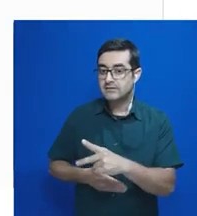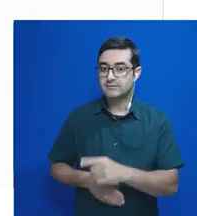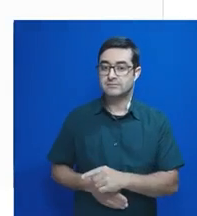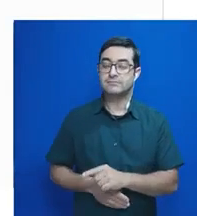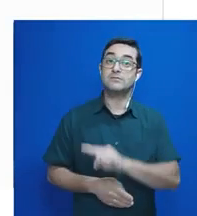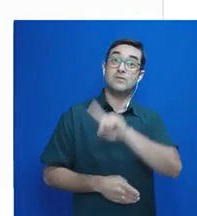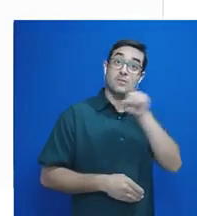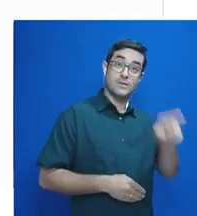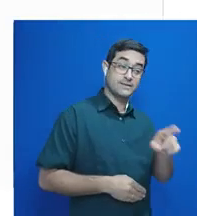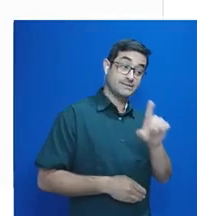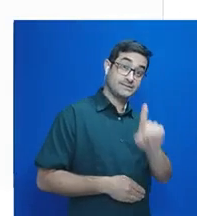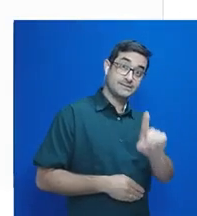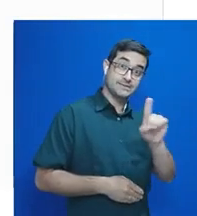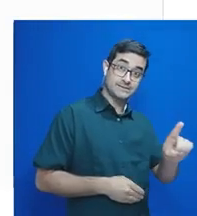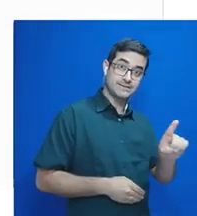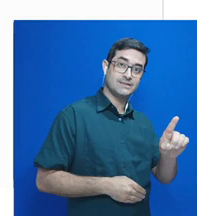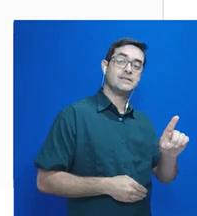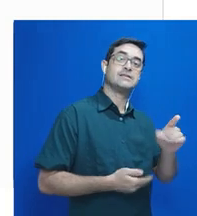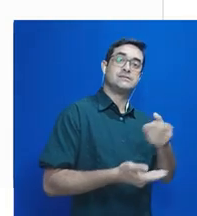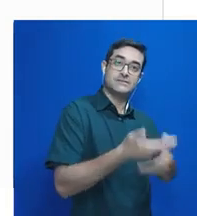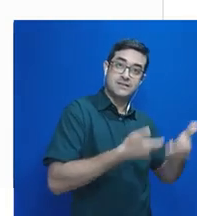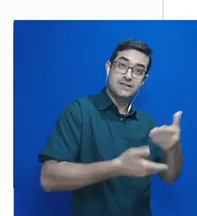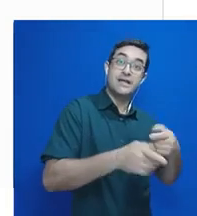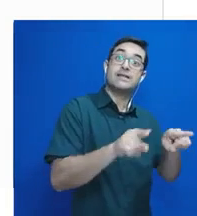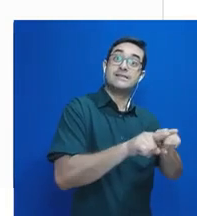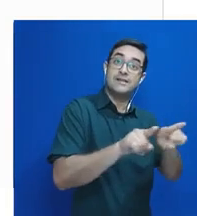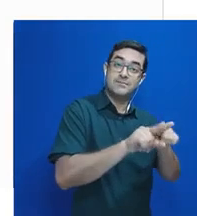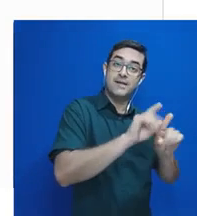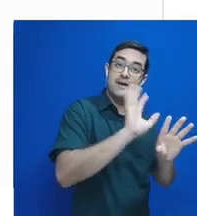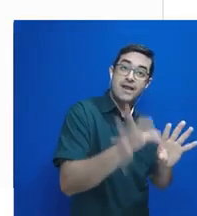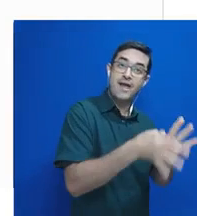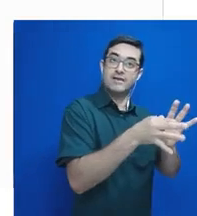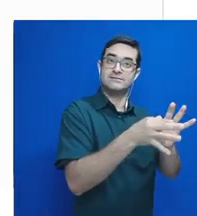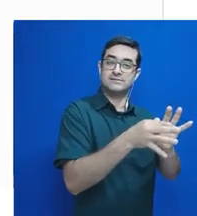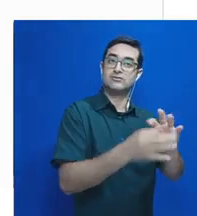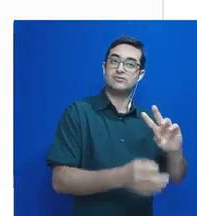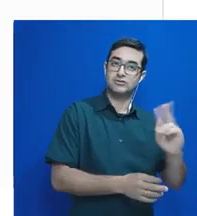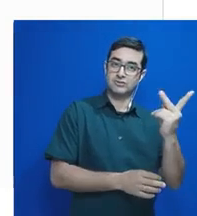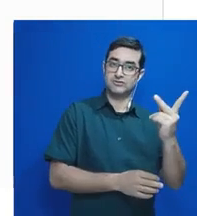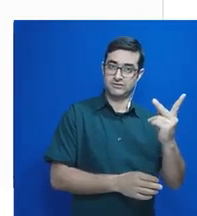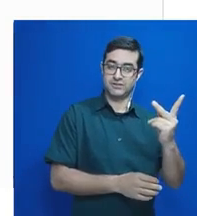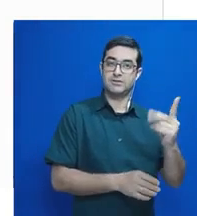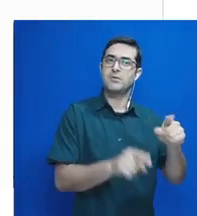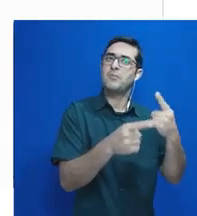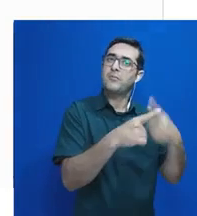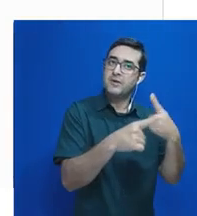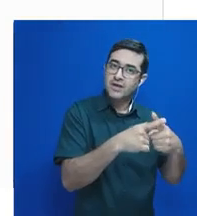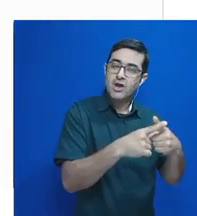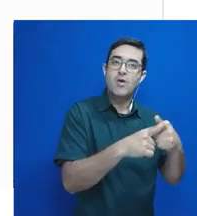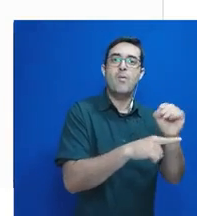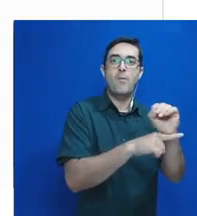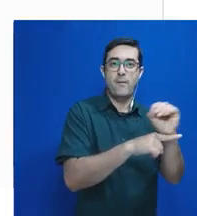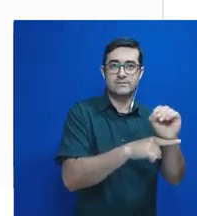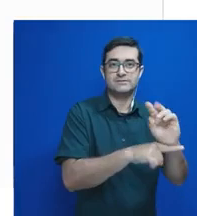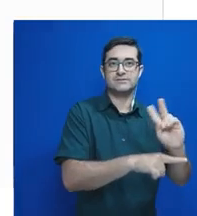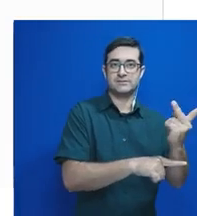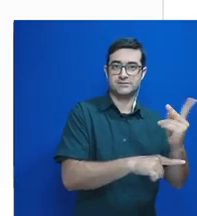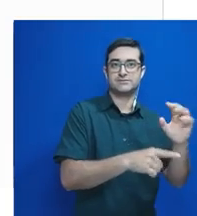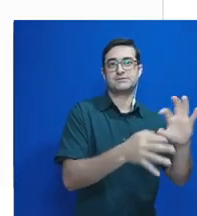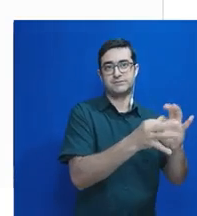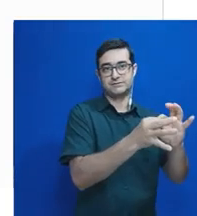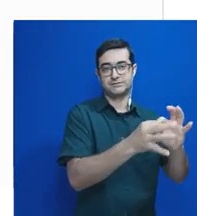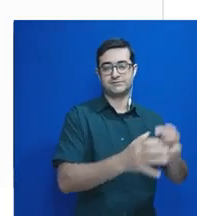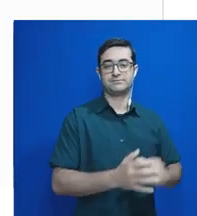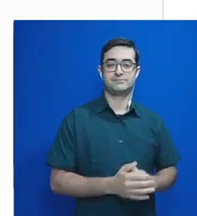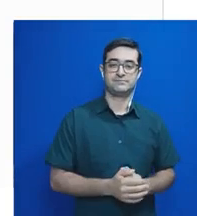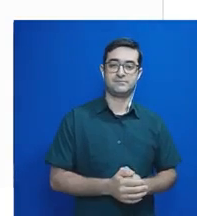dipolo-dipolo e ligação de hidrogênio, porque eu tenho hidrogênio ligado ao oxigênio. Isso se dá por isso que a